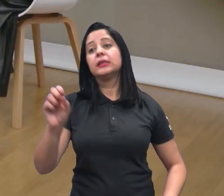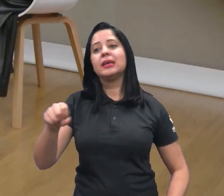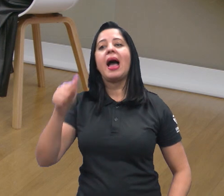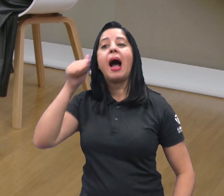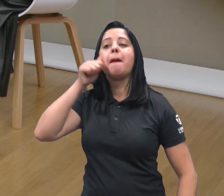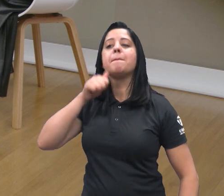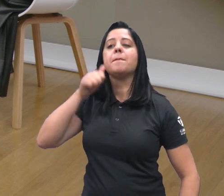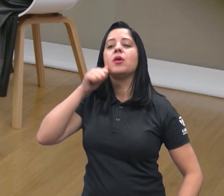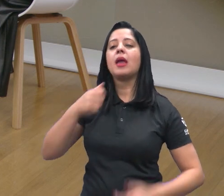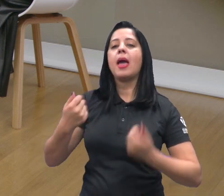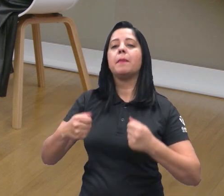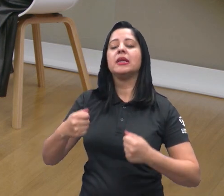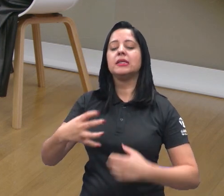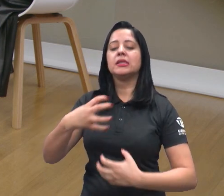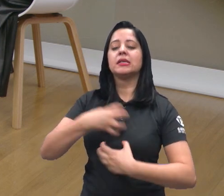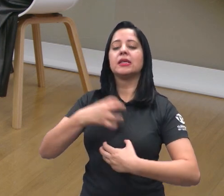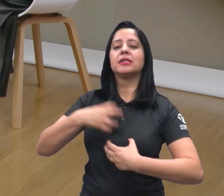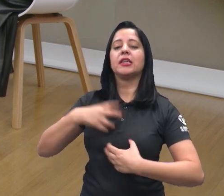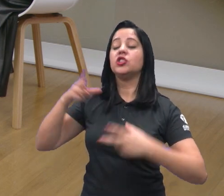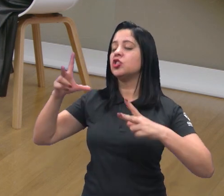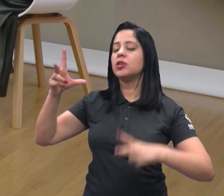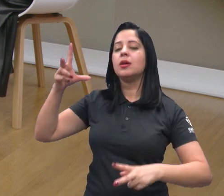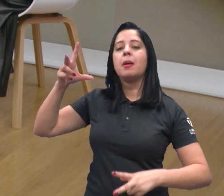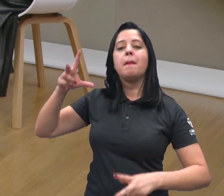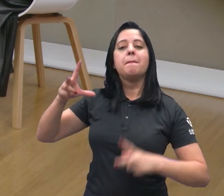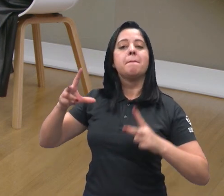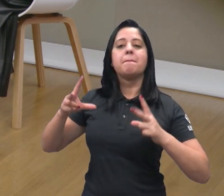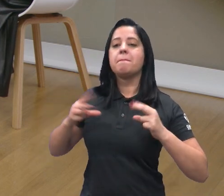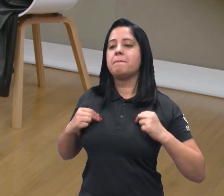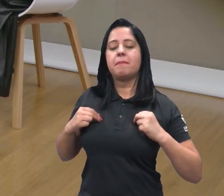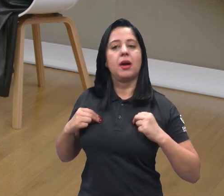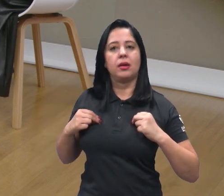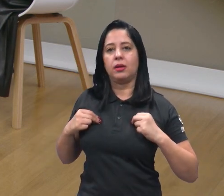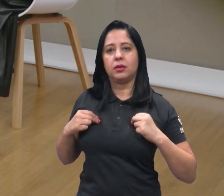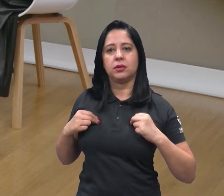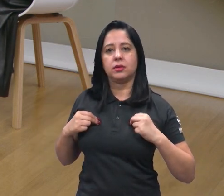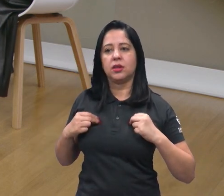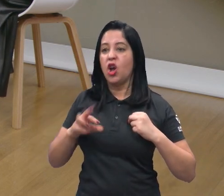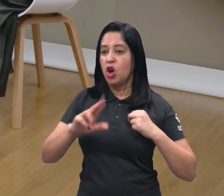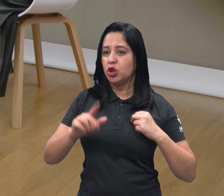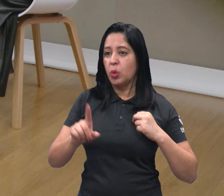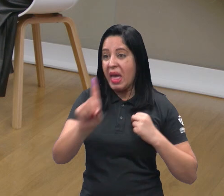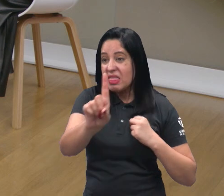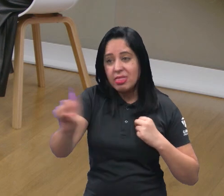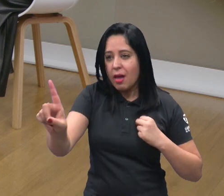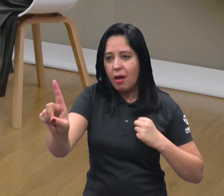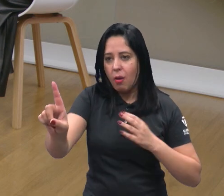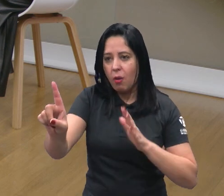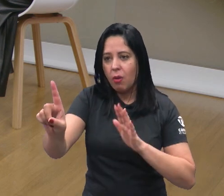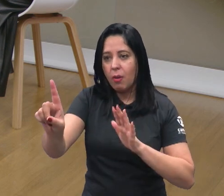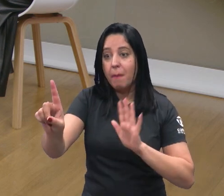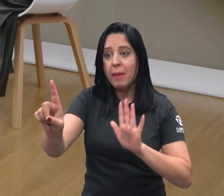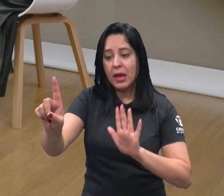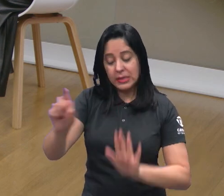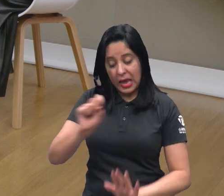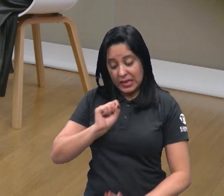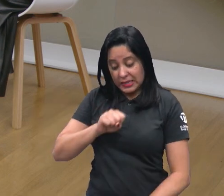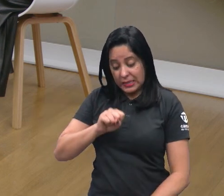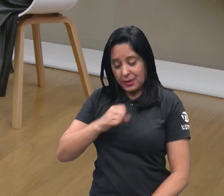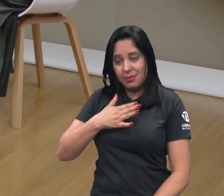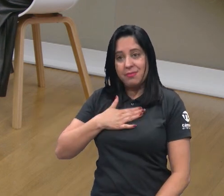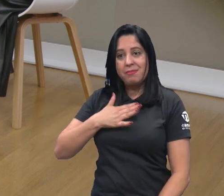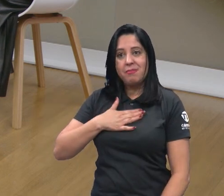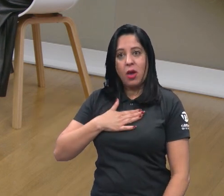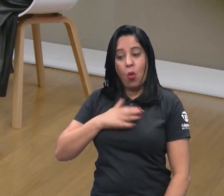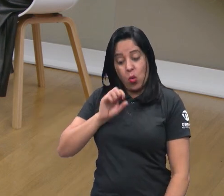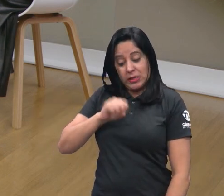sentir merecedora desse sim para ela. Não estou dizendo não para você, eu estou dizendo sim para mim. Para o que faz sentido para